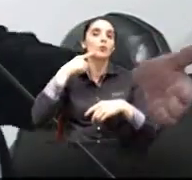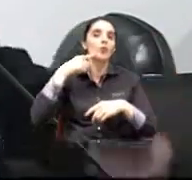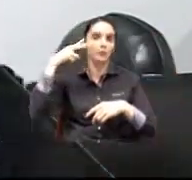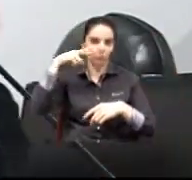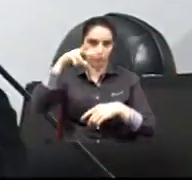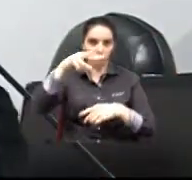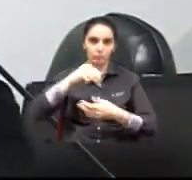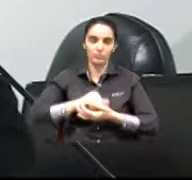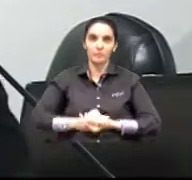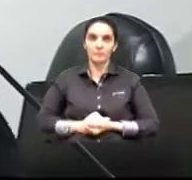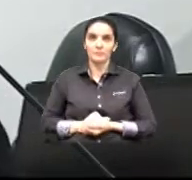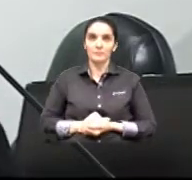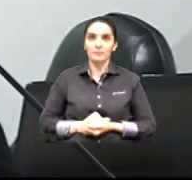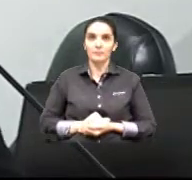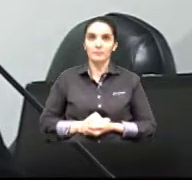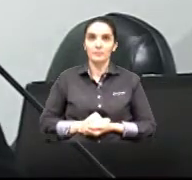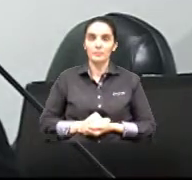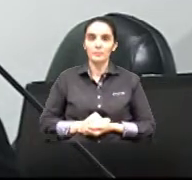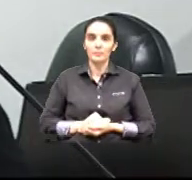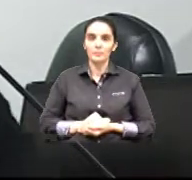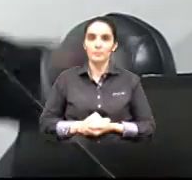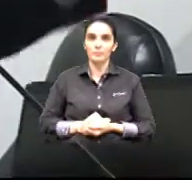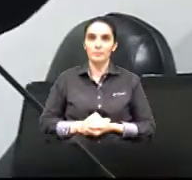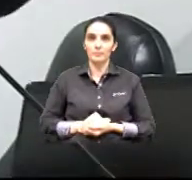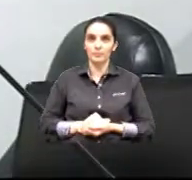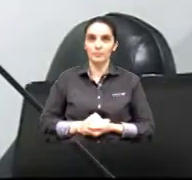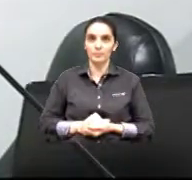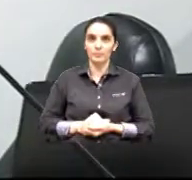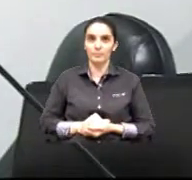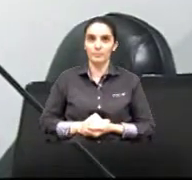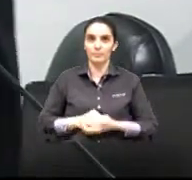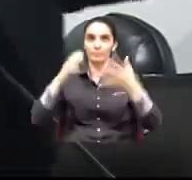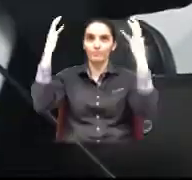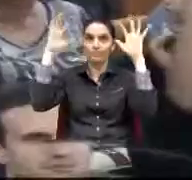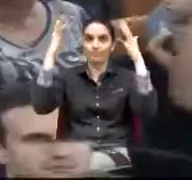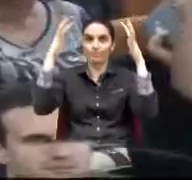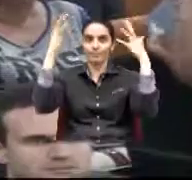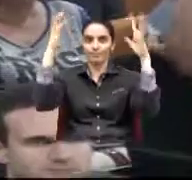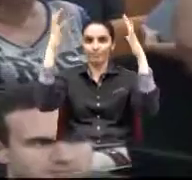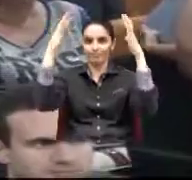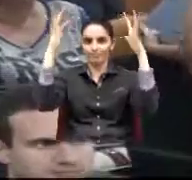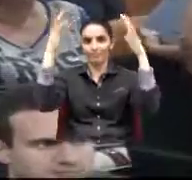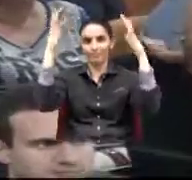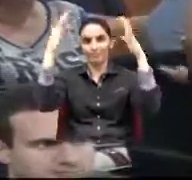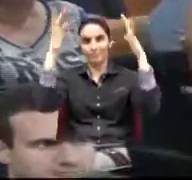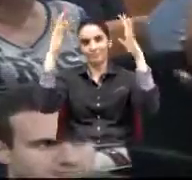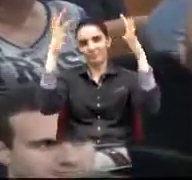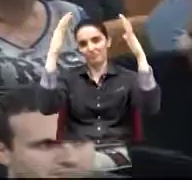Obrigado, presidente.